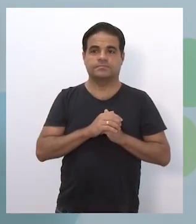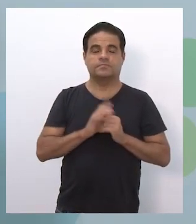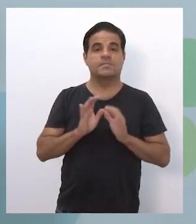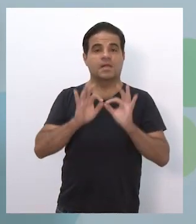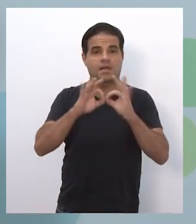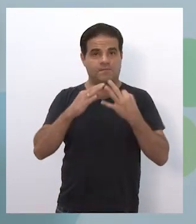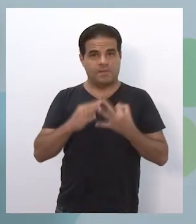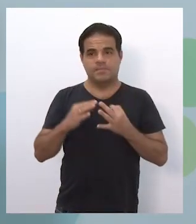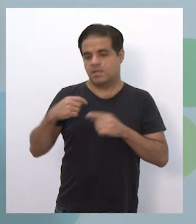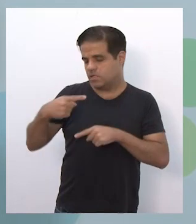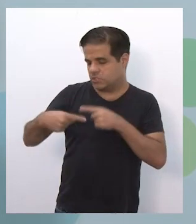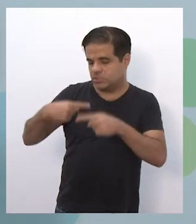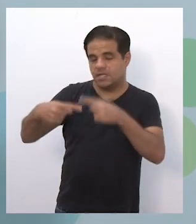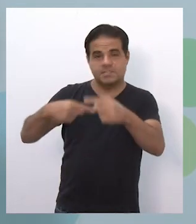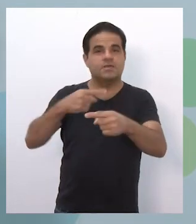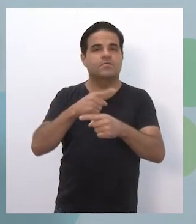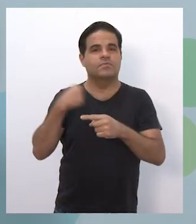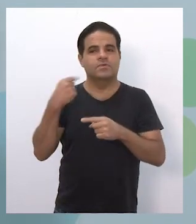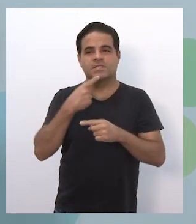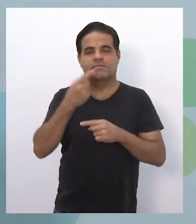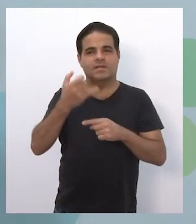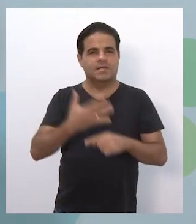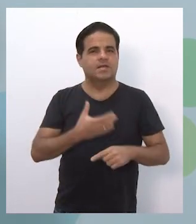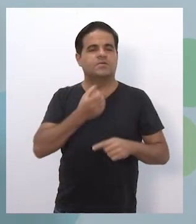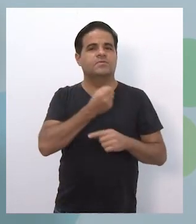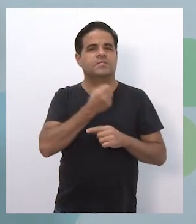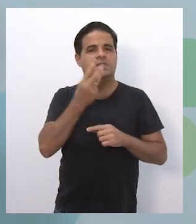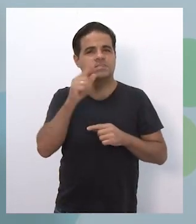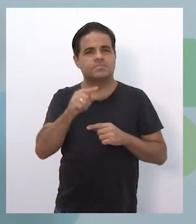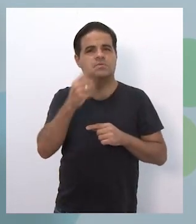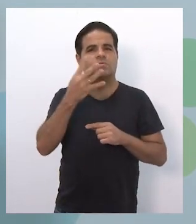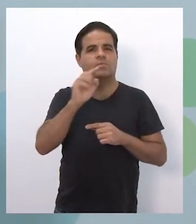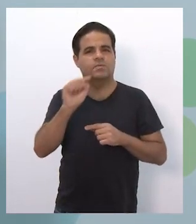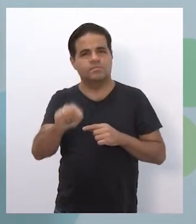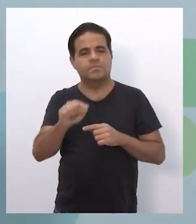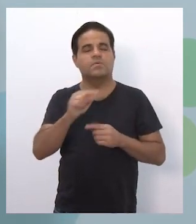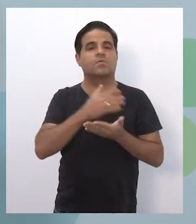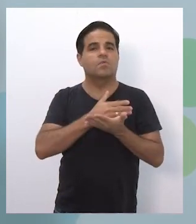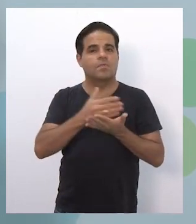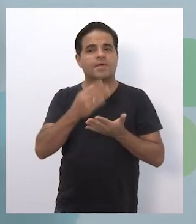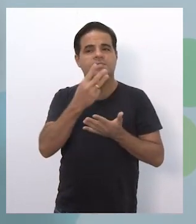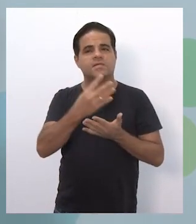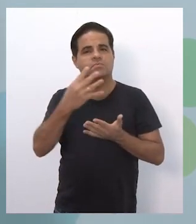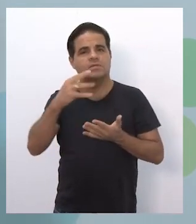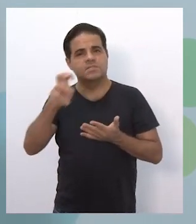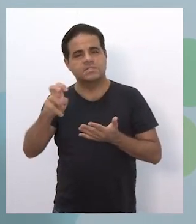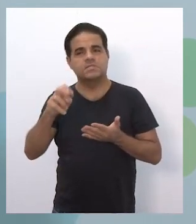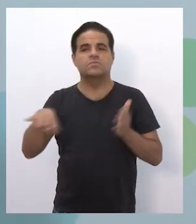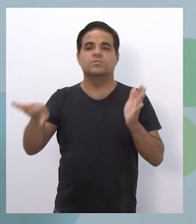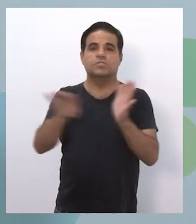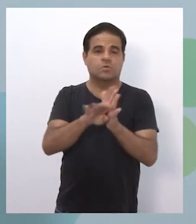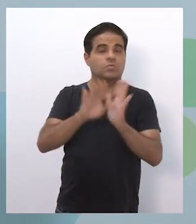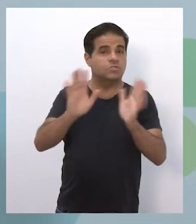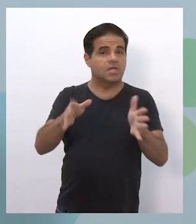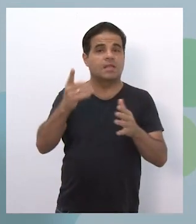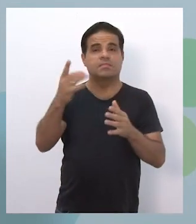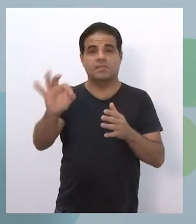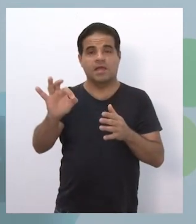família geração que a gente estava falando, né, daqueles números 3000, 4000, que começa com 3, 4, 5, já chegou no 10,